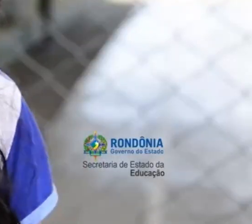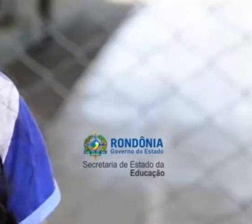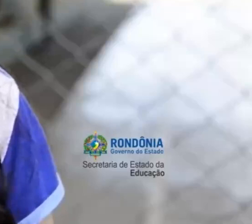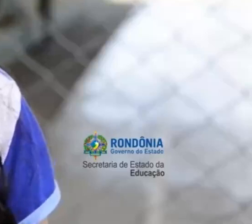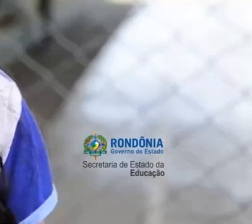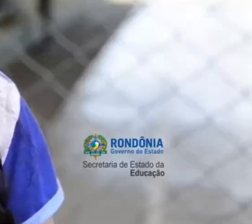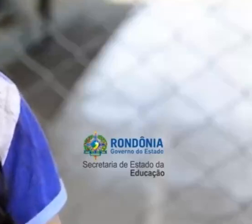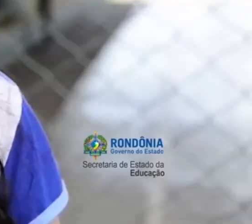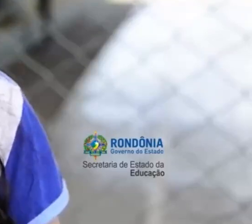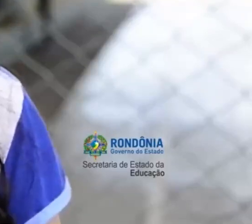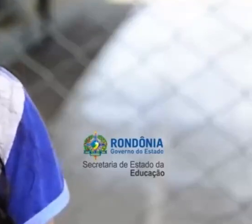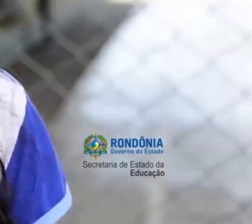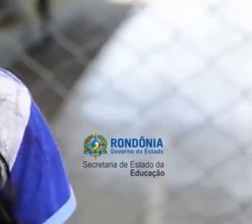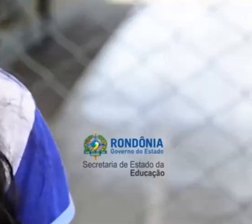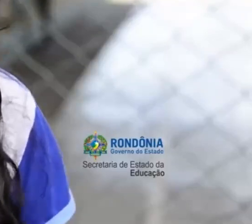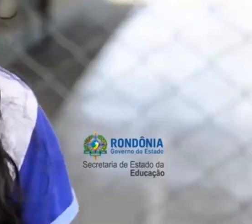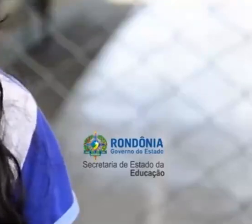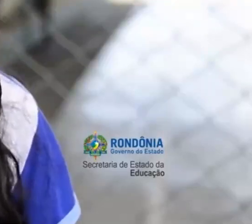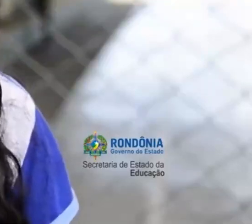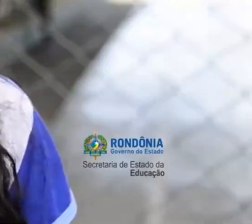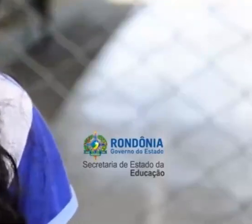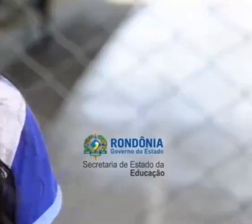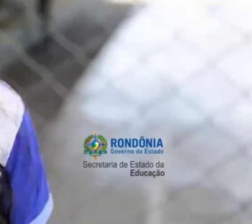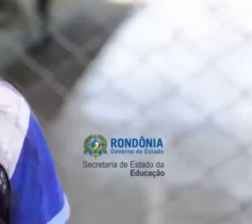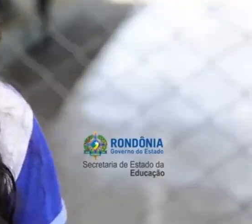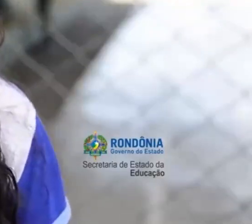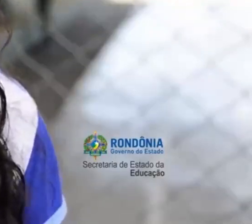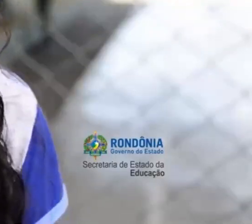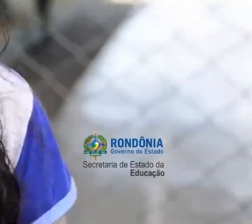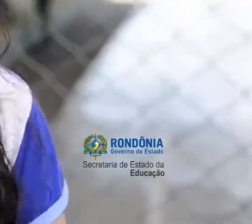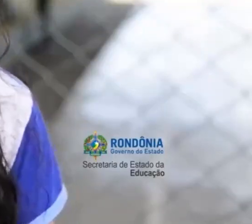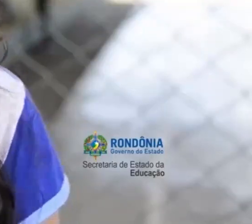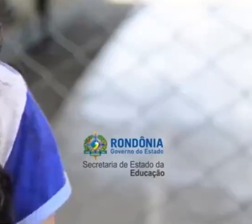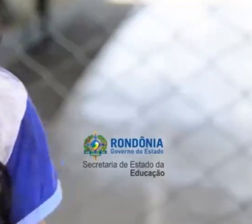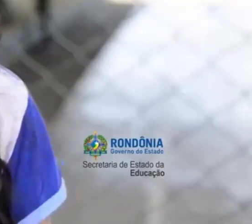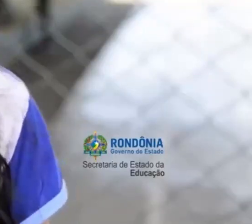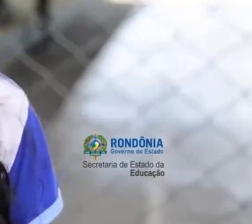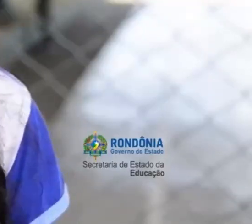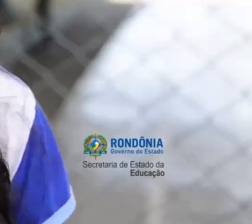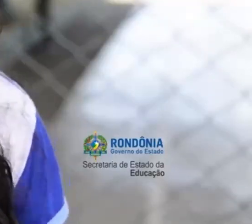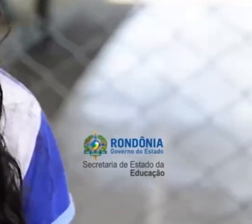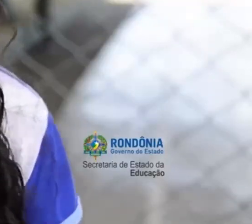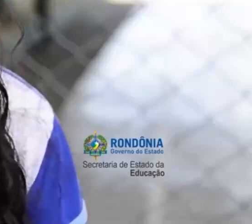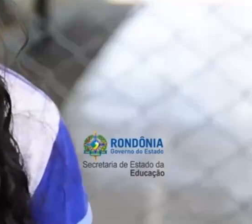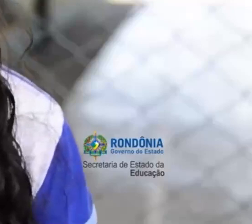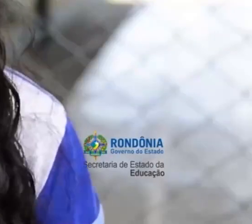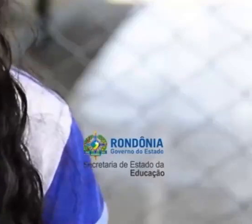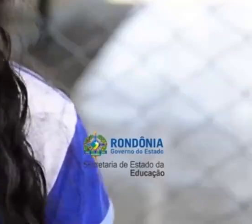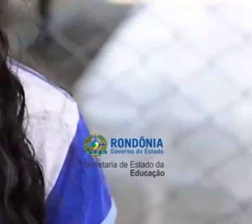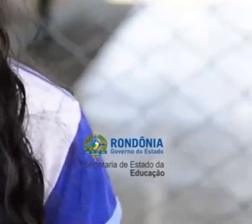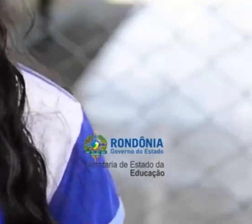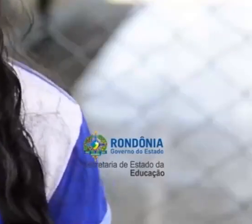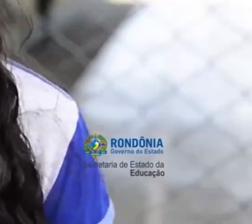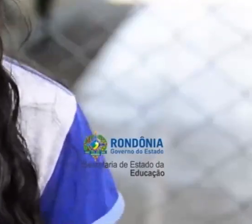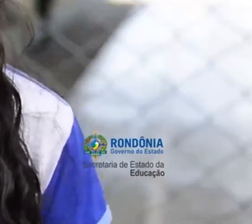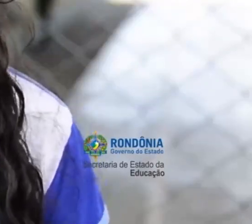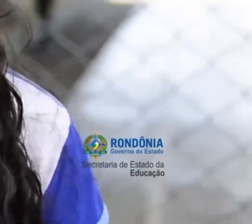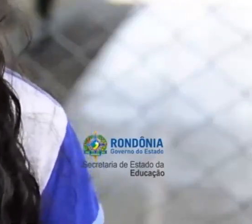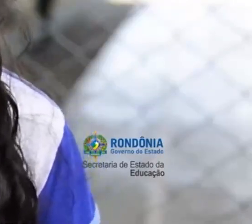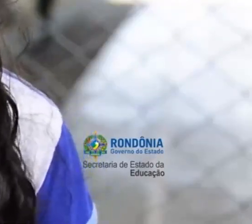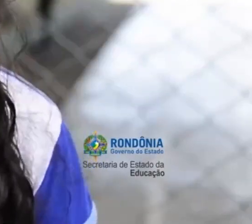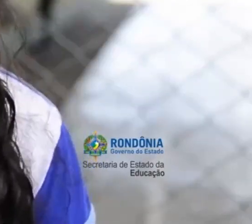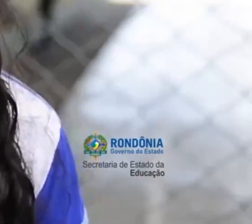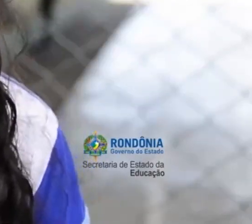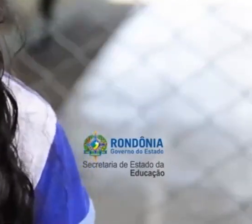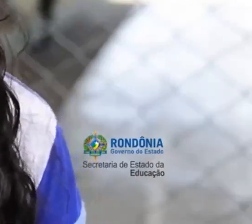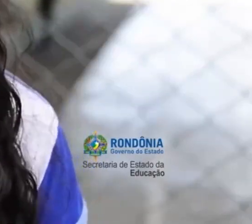pra frente, quando teve um campeonato na escola e eu acabei participando e me apaixonando. Então, gostei